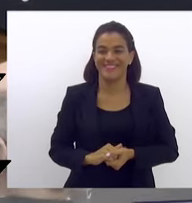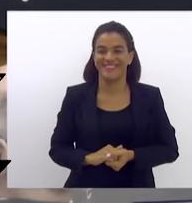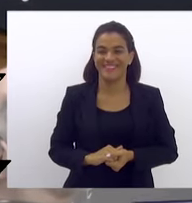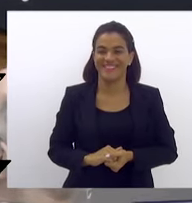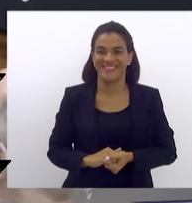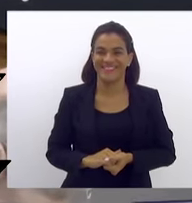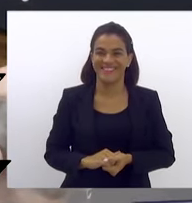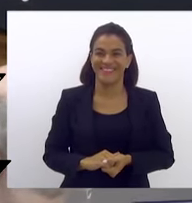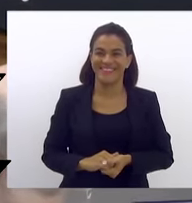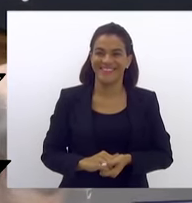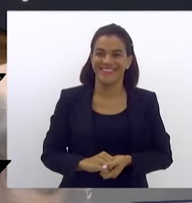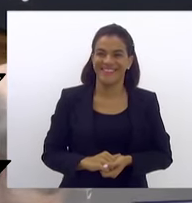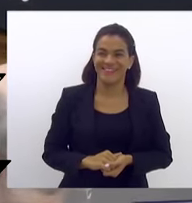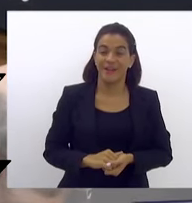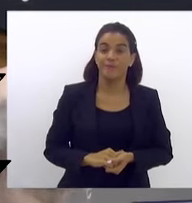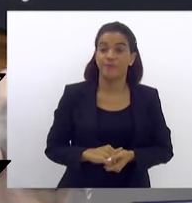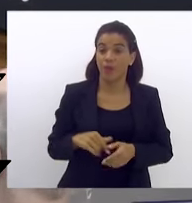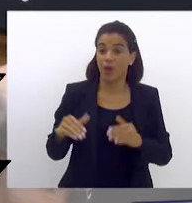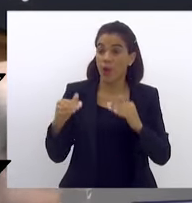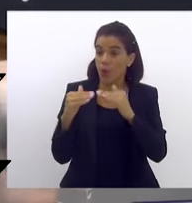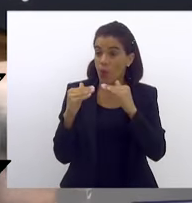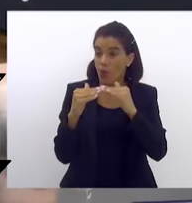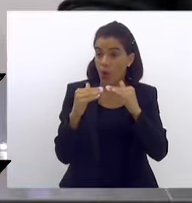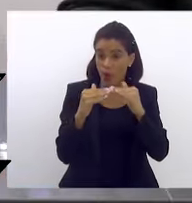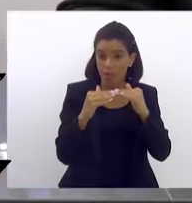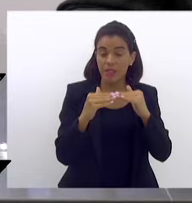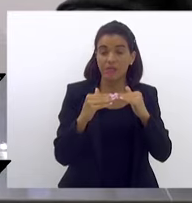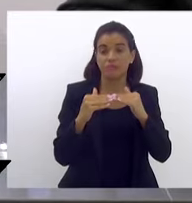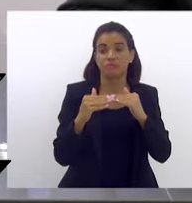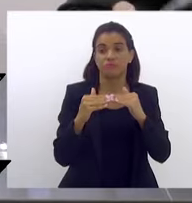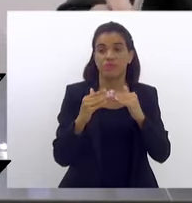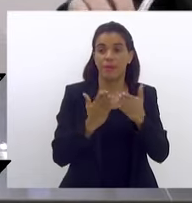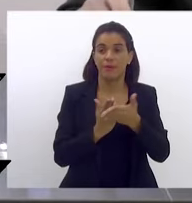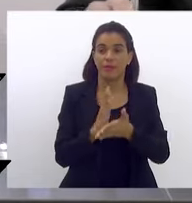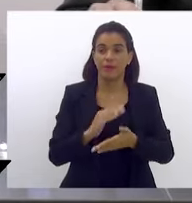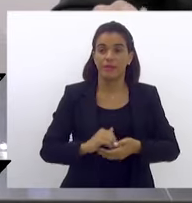écho aqueles que concordam permaneçam Como estão